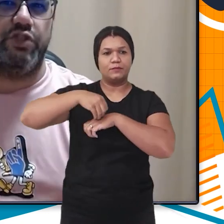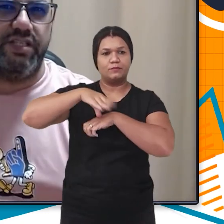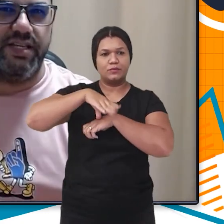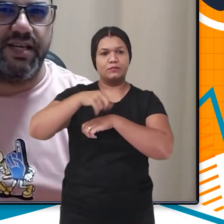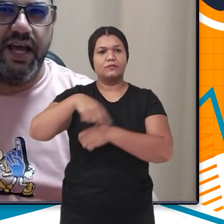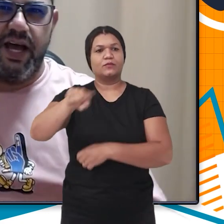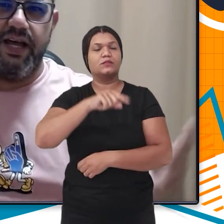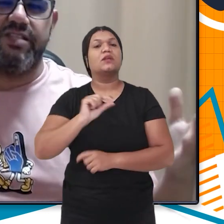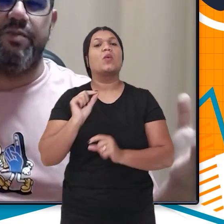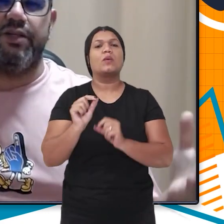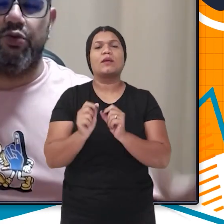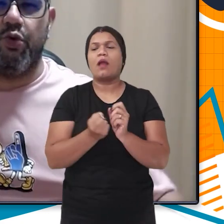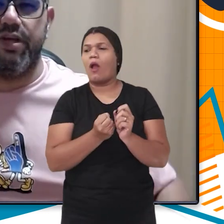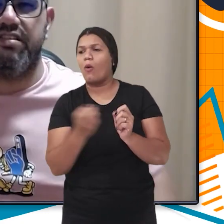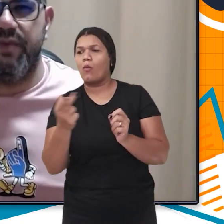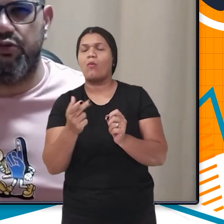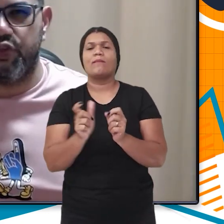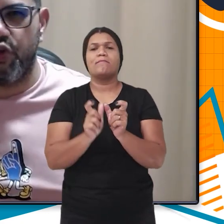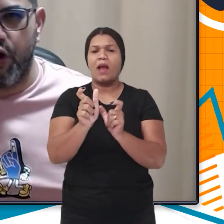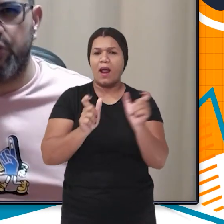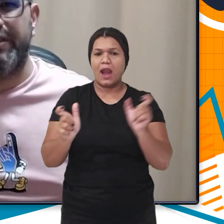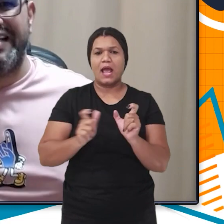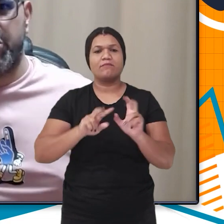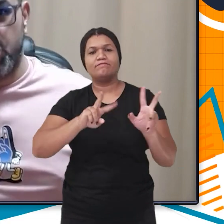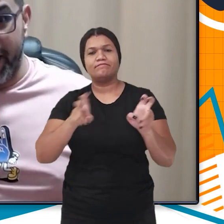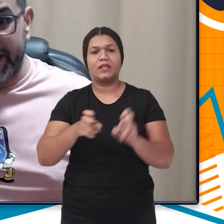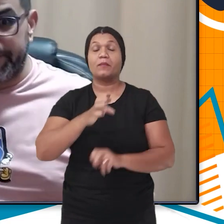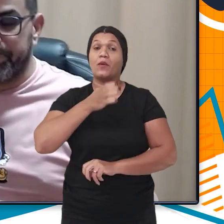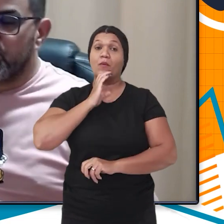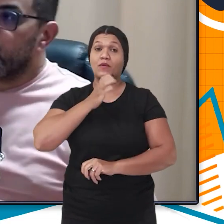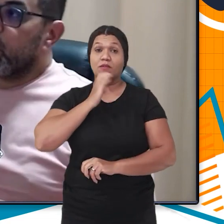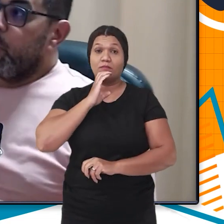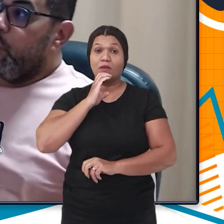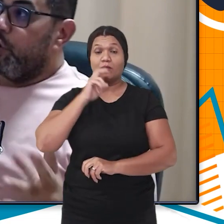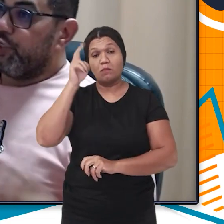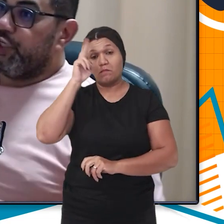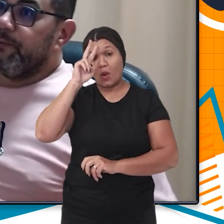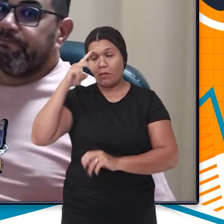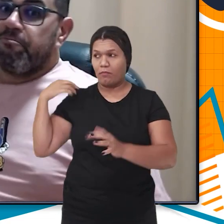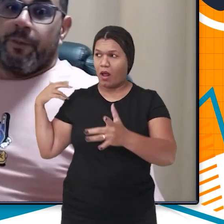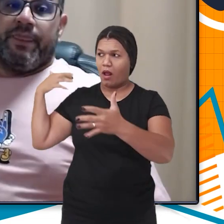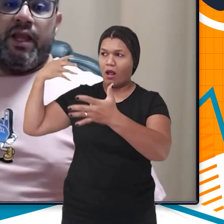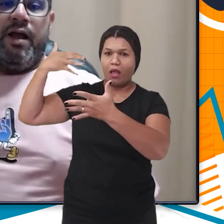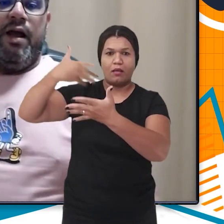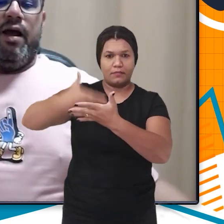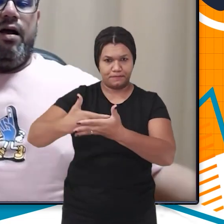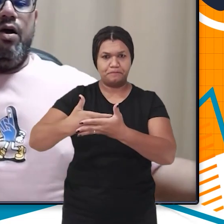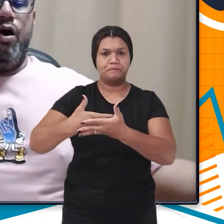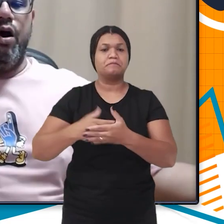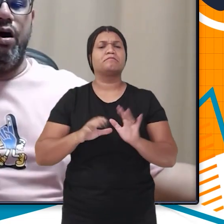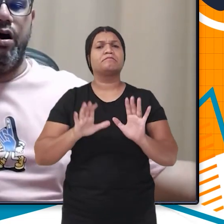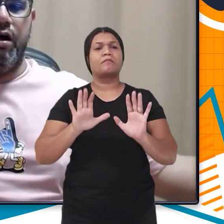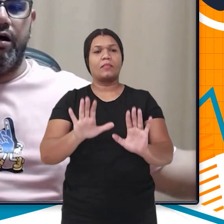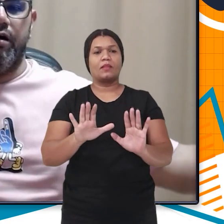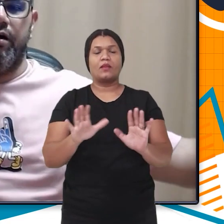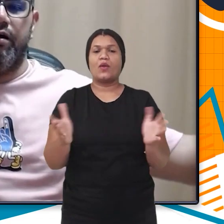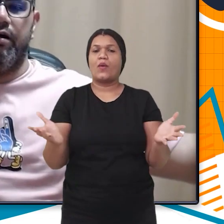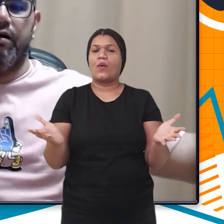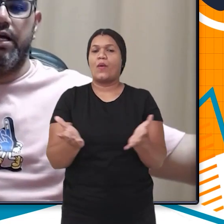palavras com vocês a respeito do conhecimento histórico e da história. Hoje,